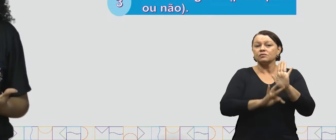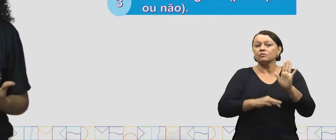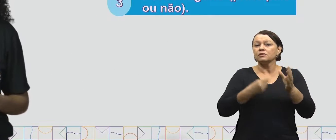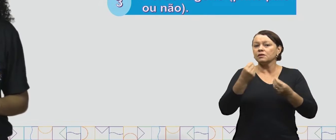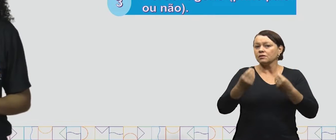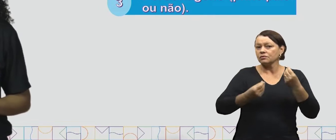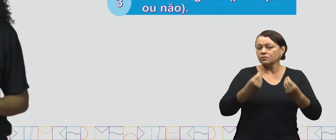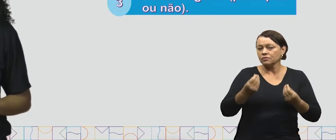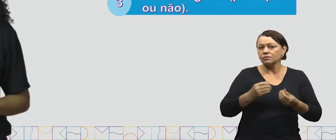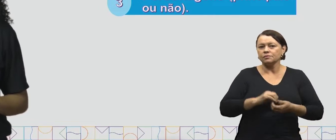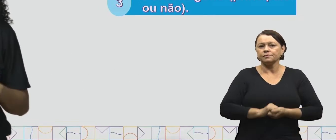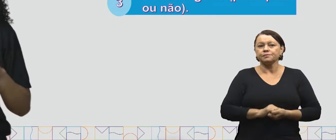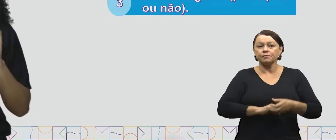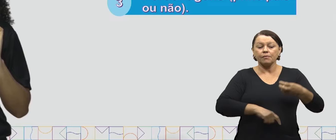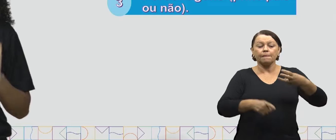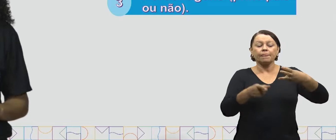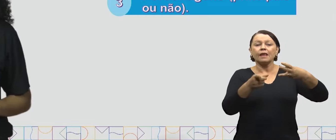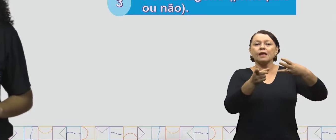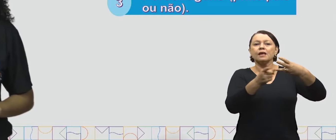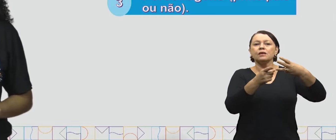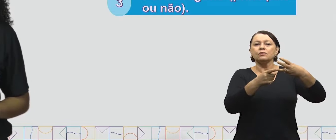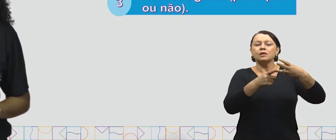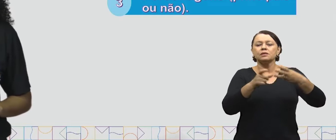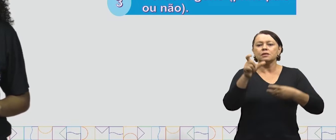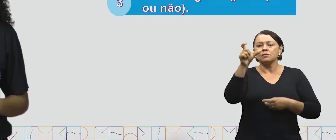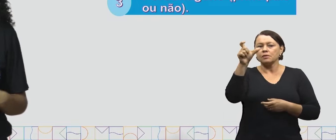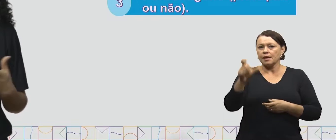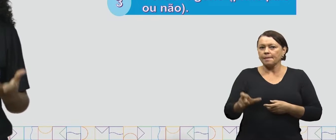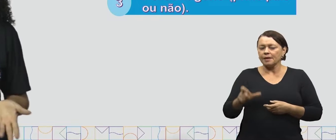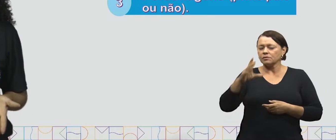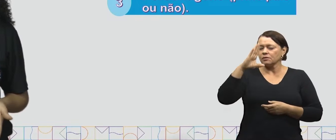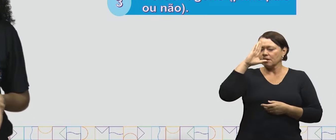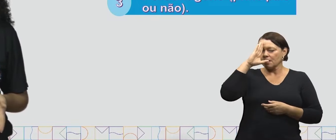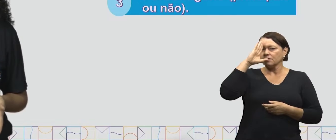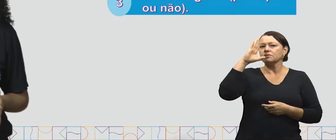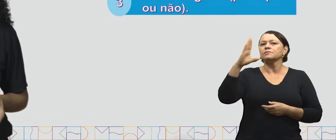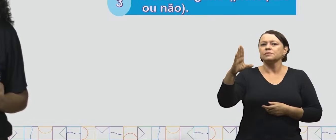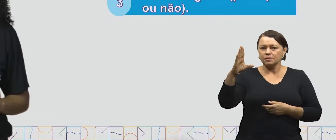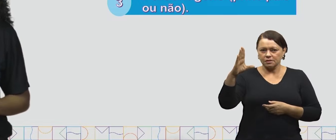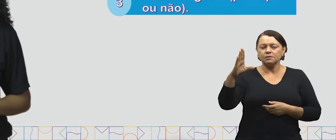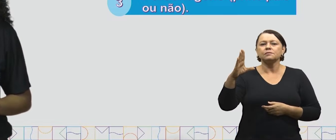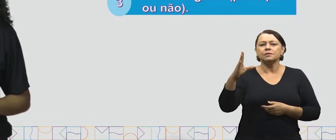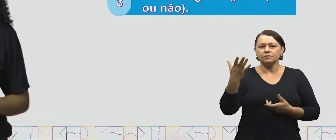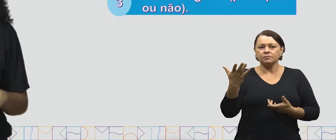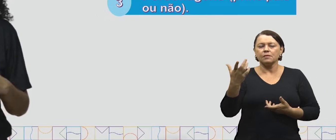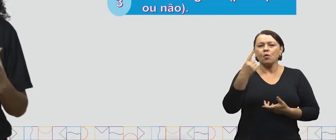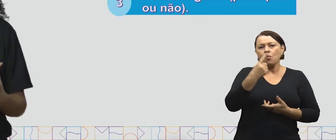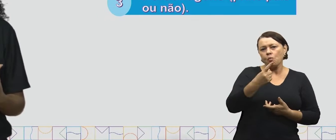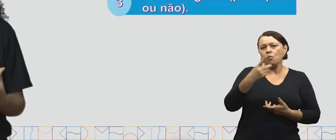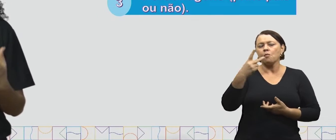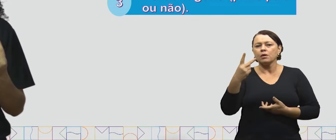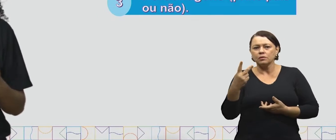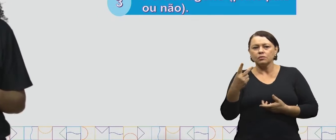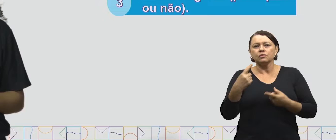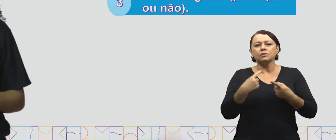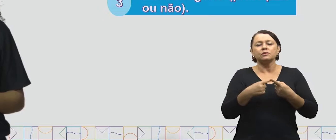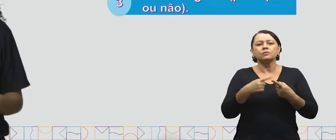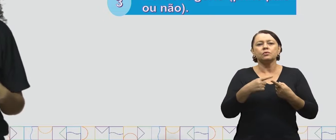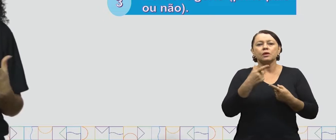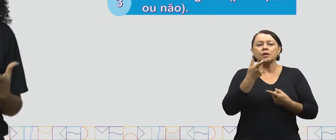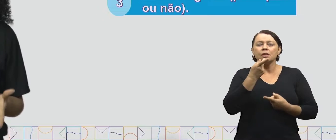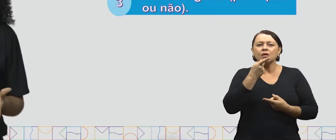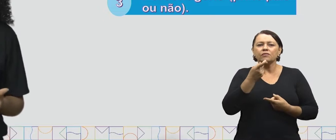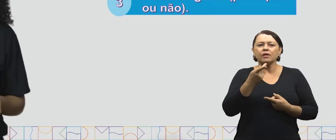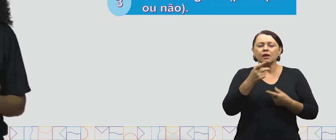uma narrativa deve ter é a personagem principal, ou as personagens principais, aquelas que chamamos